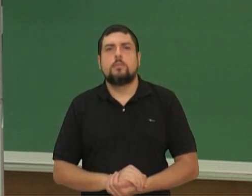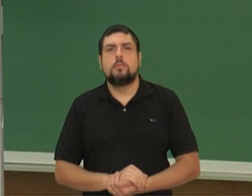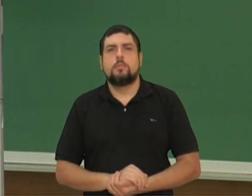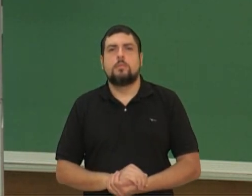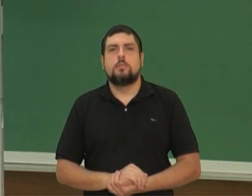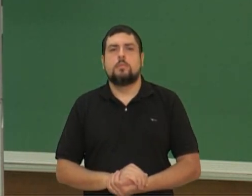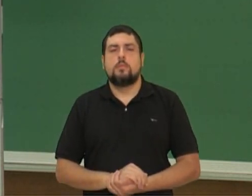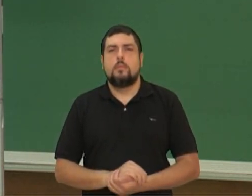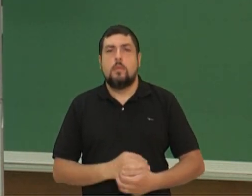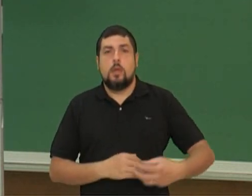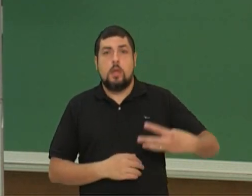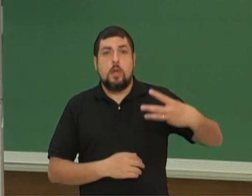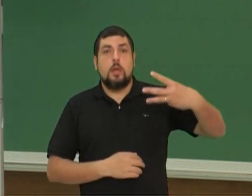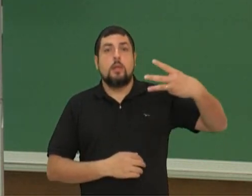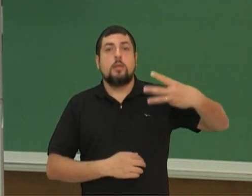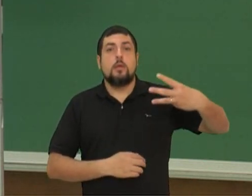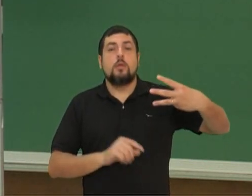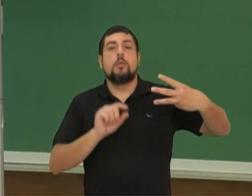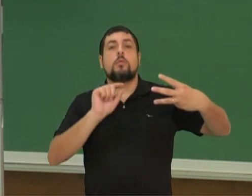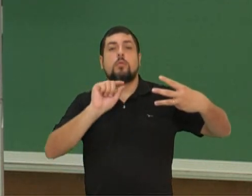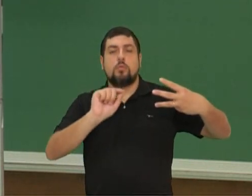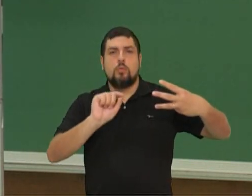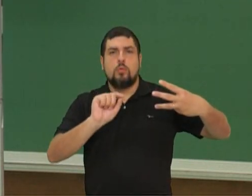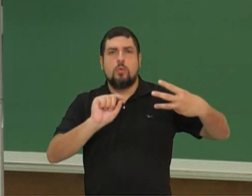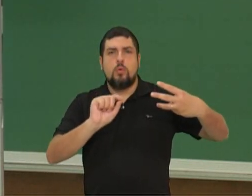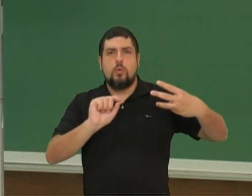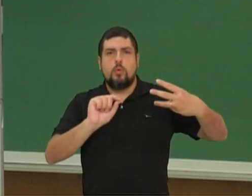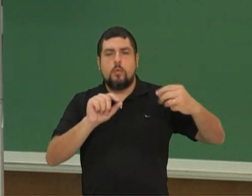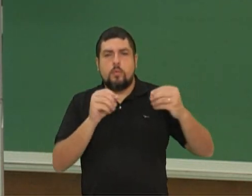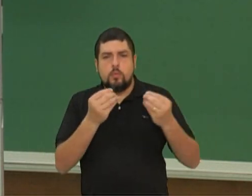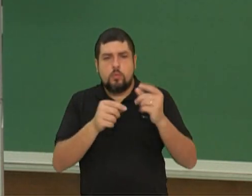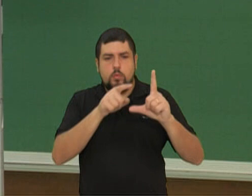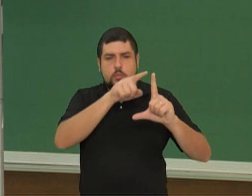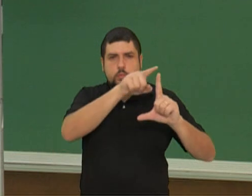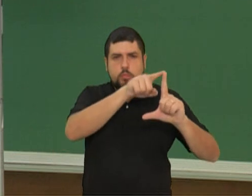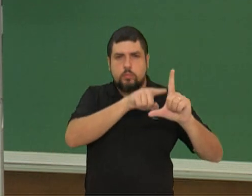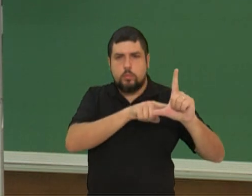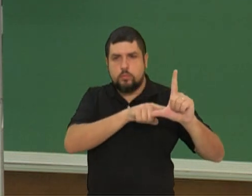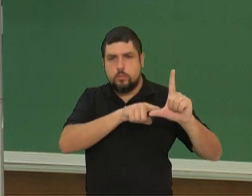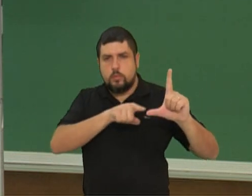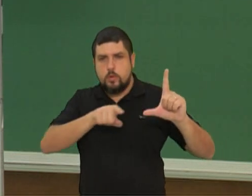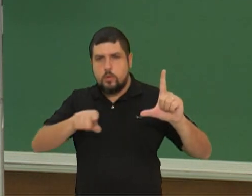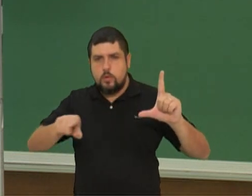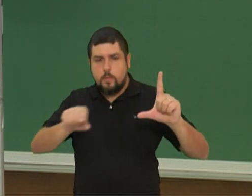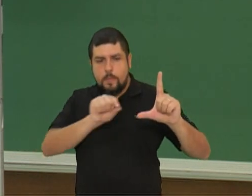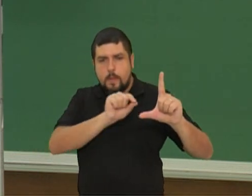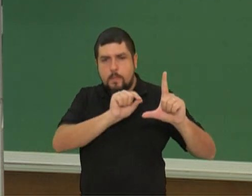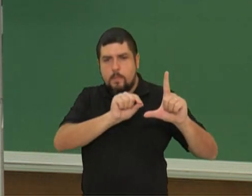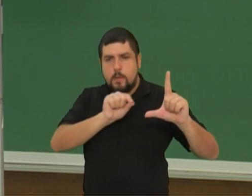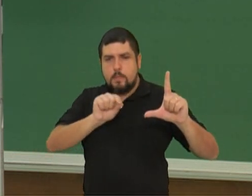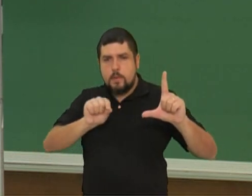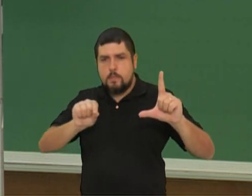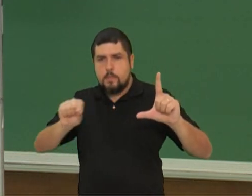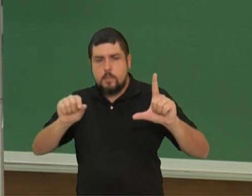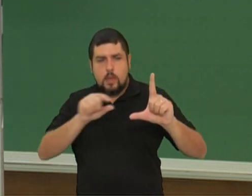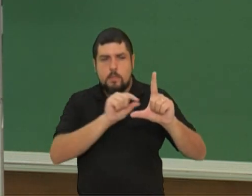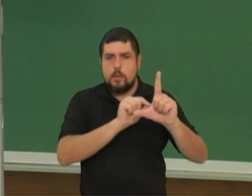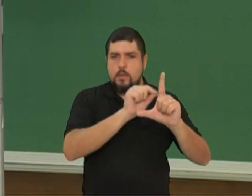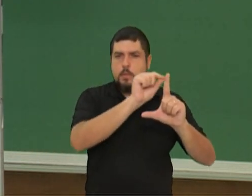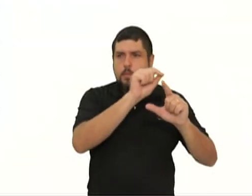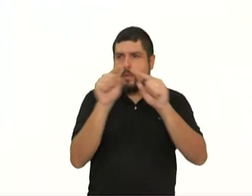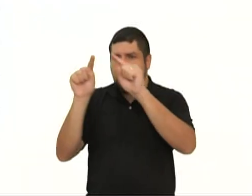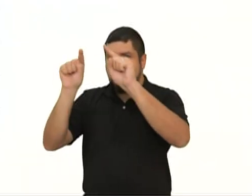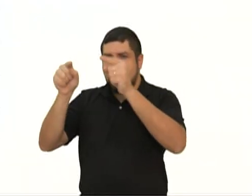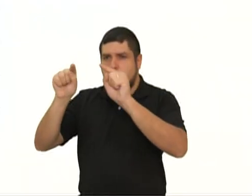O terceiro passo é marcar esses pontos no plano cartesiano. Cada um dos pontos com as suas